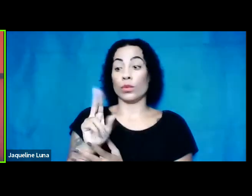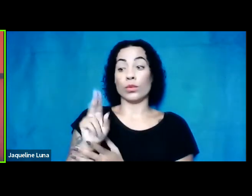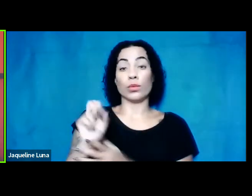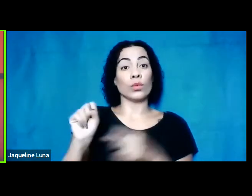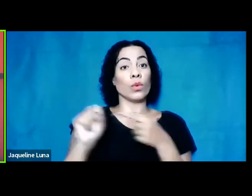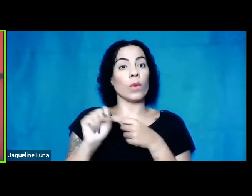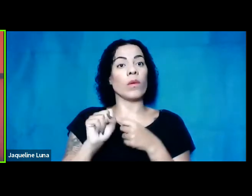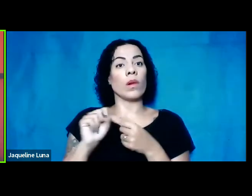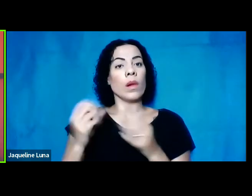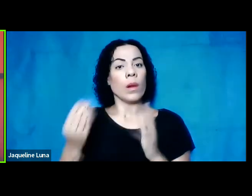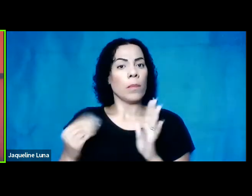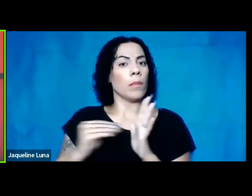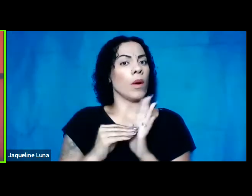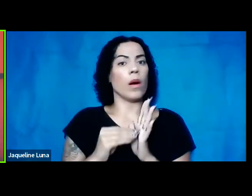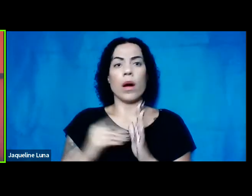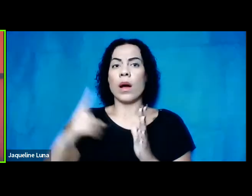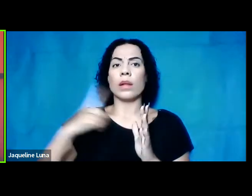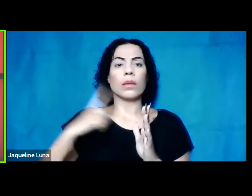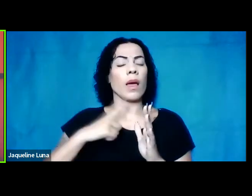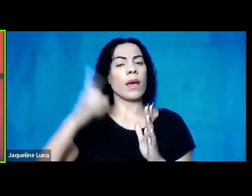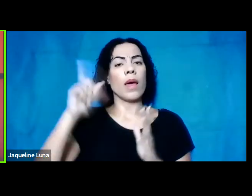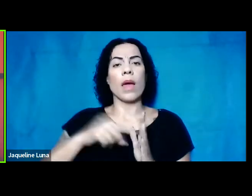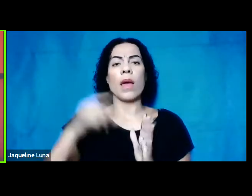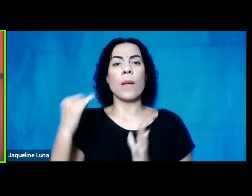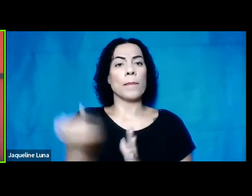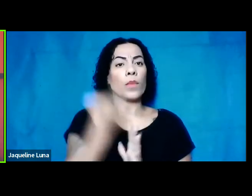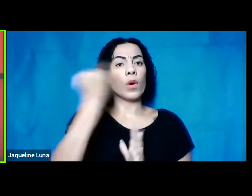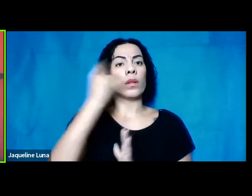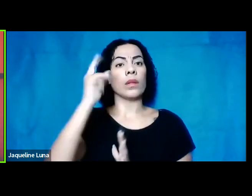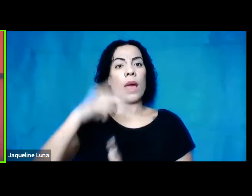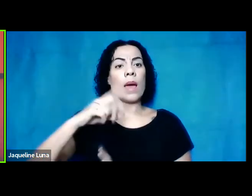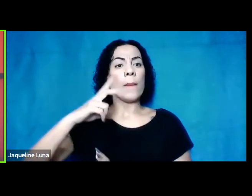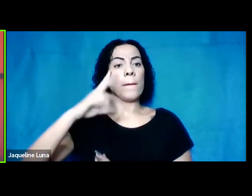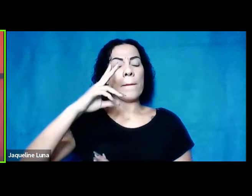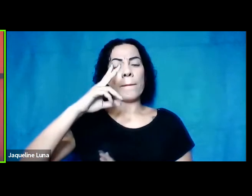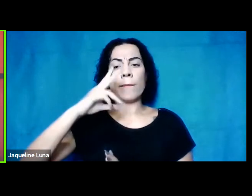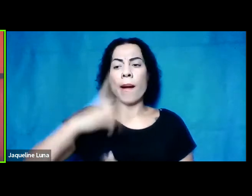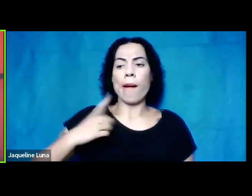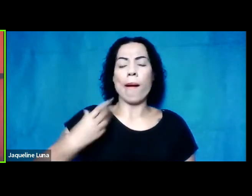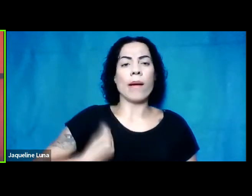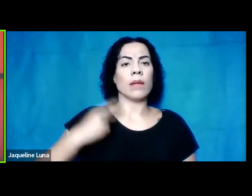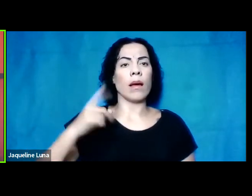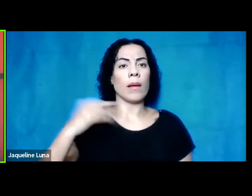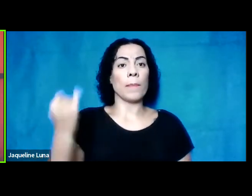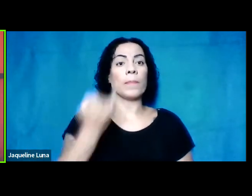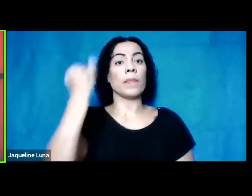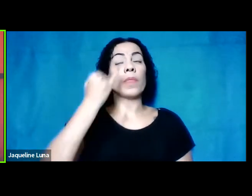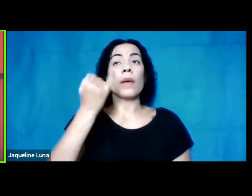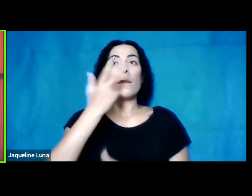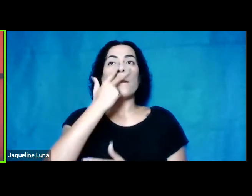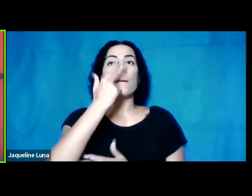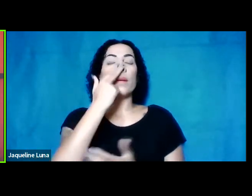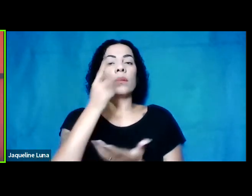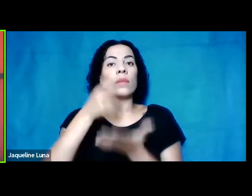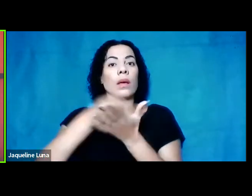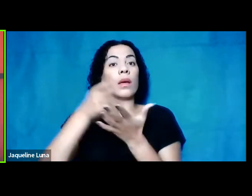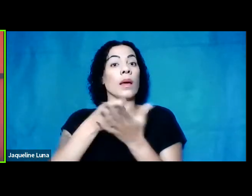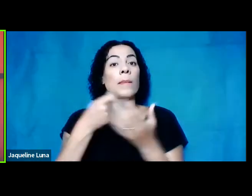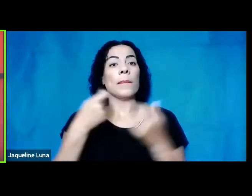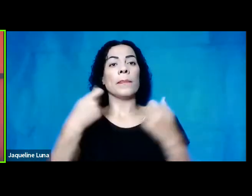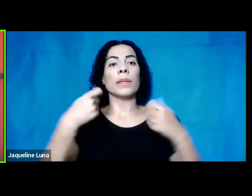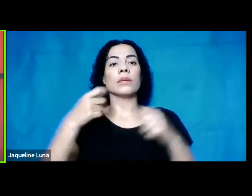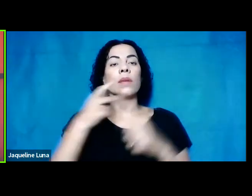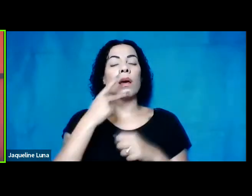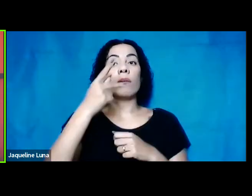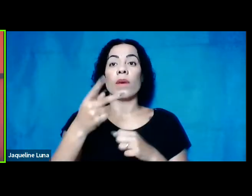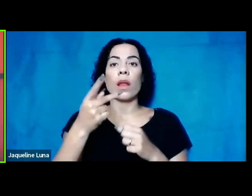impõe a pauta da grande imprensa, porque isso não foi propriamente uma concessão, né? Era impossível, foi uma imposição da realidade, era impossível falar sobre a pandemia